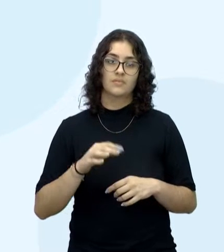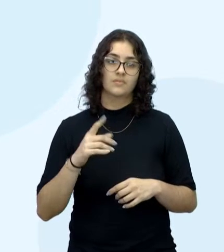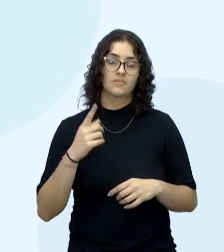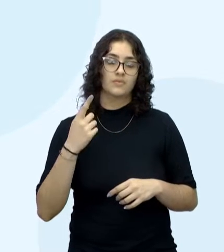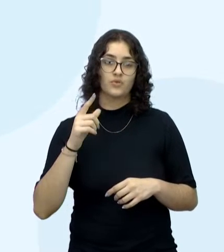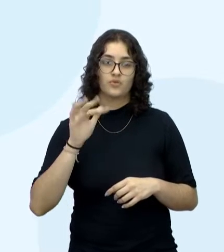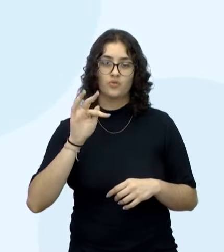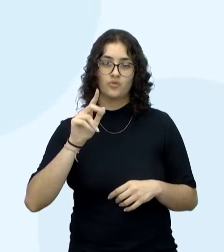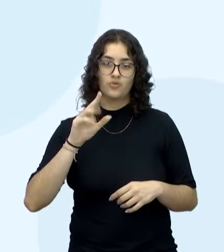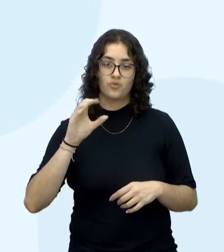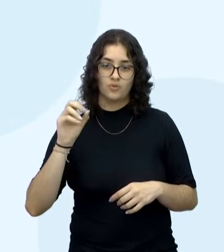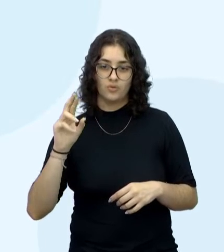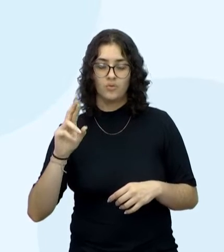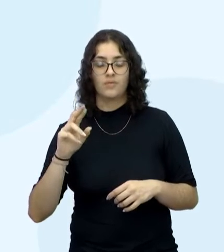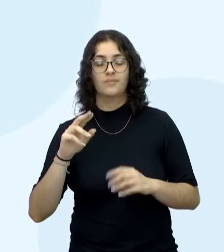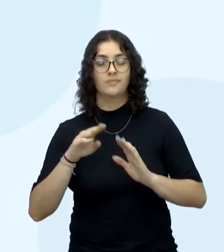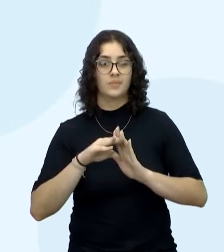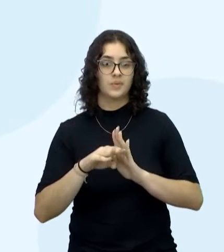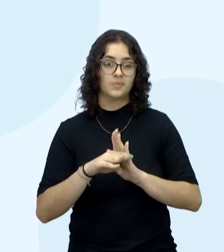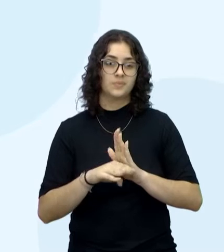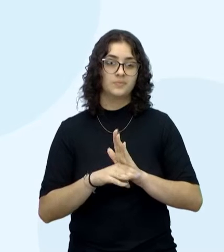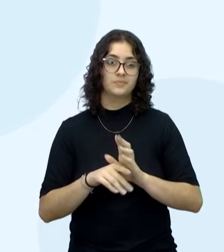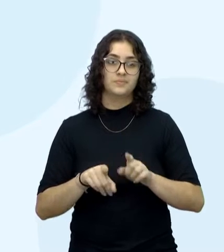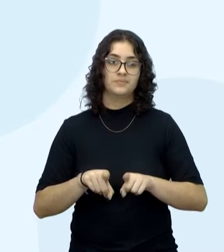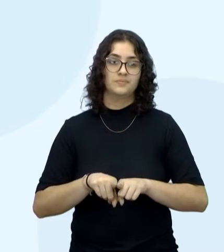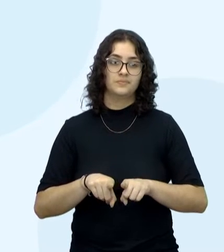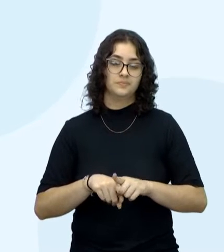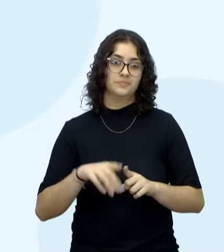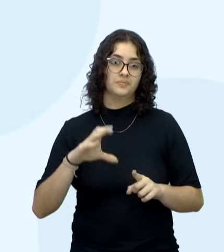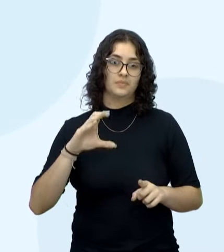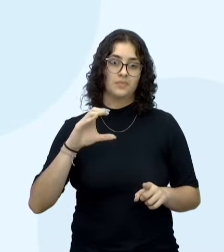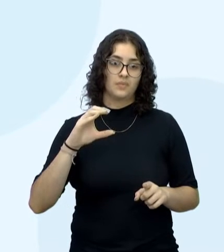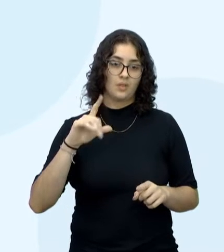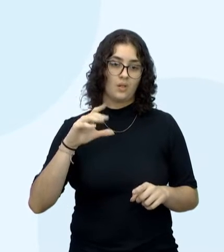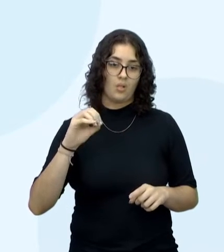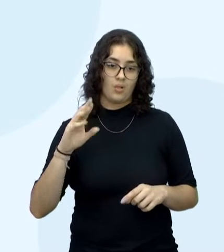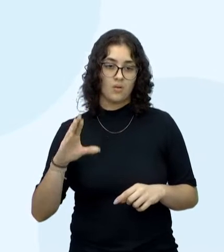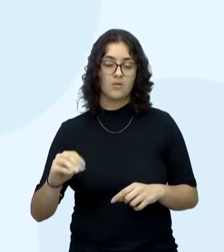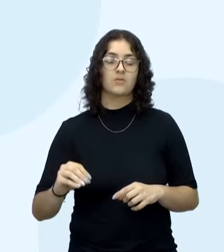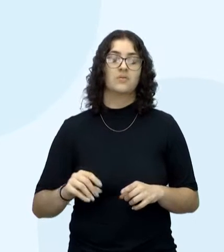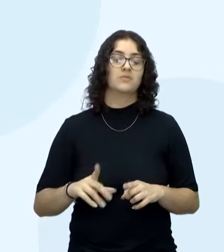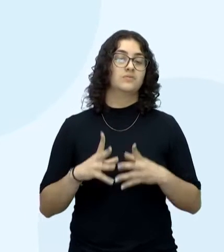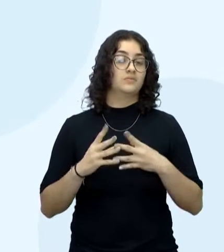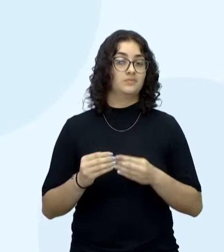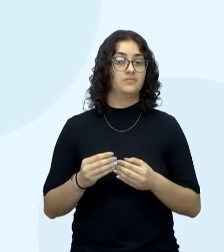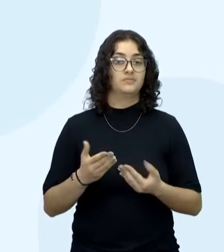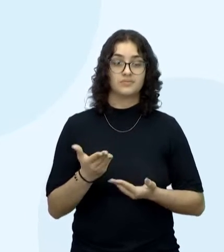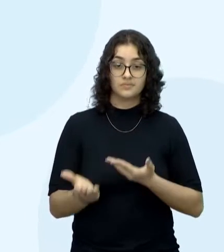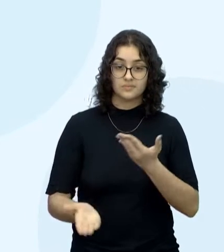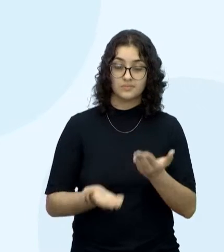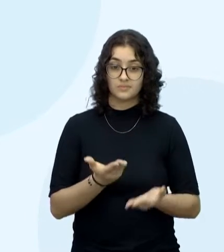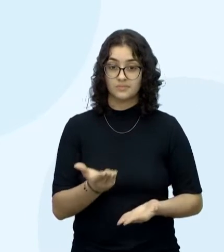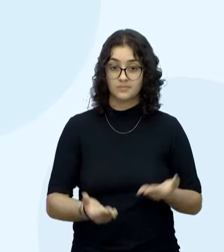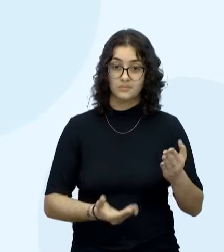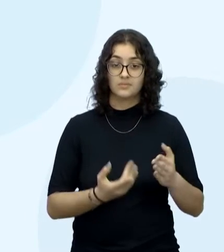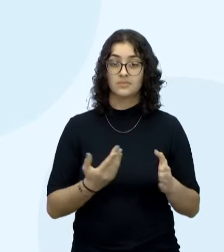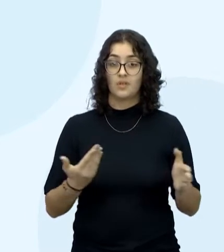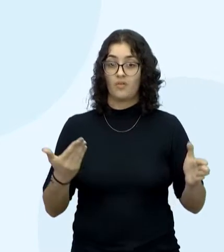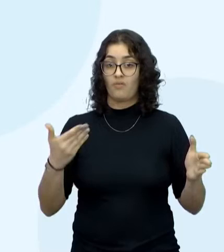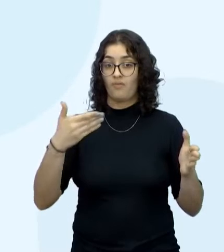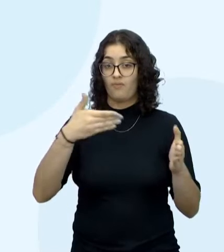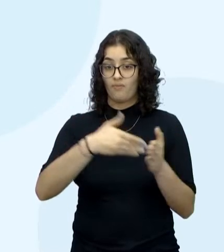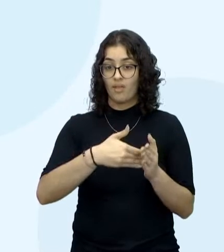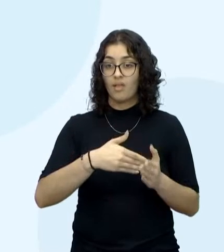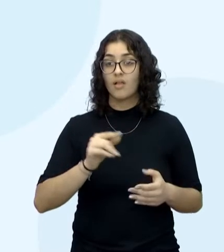seu processo, recebe cloro, né, passa por todo o tratamento e lá no